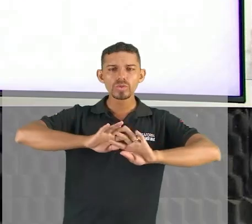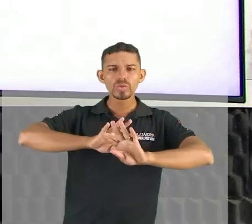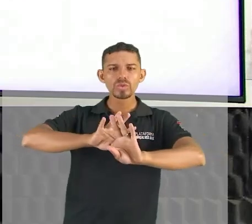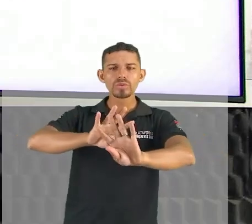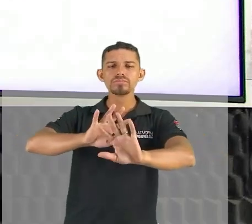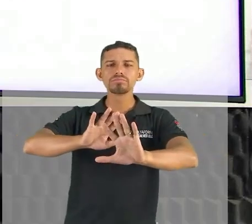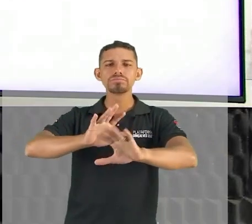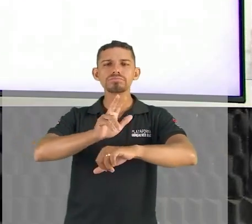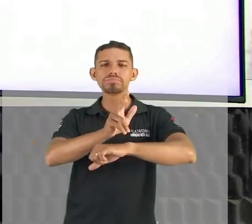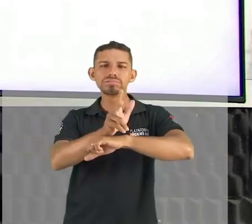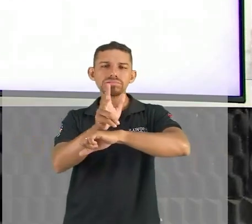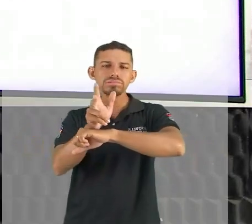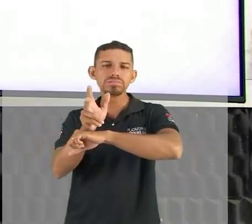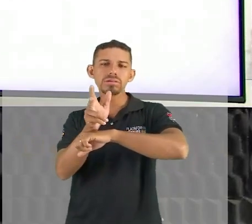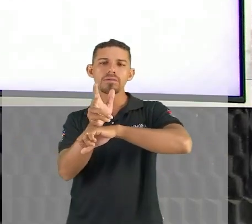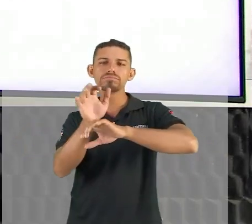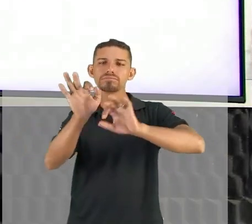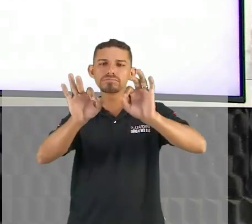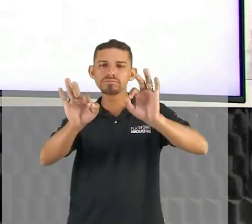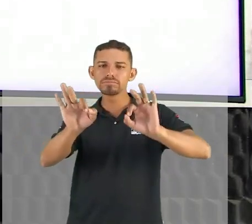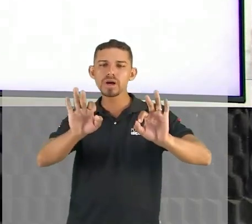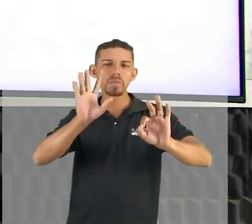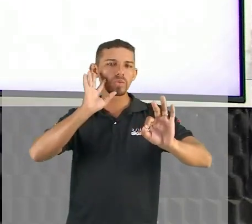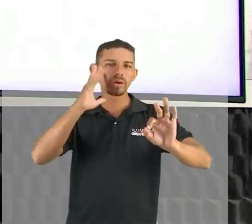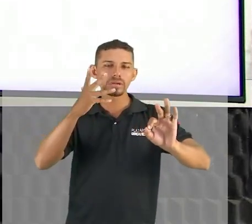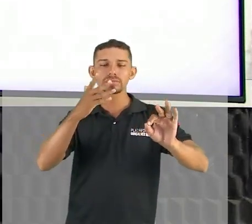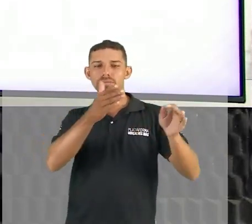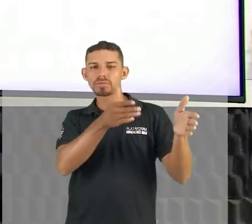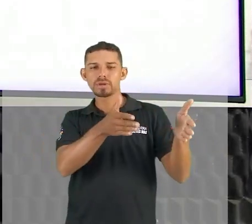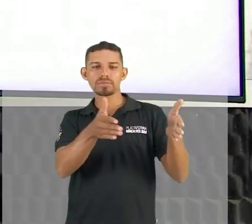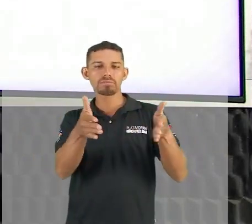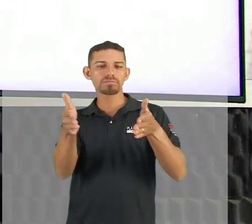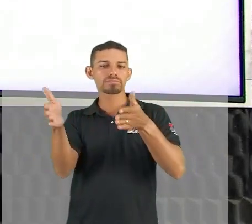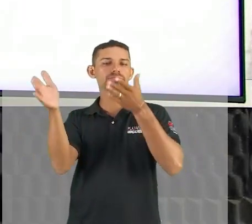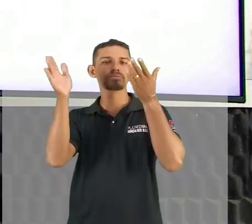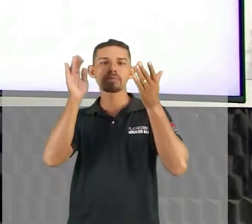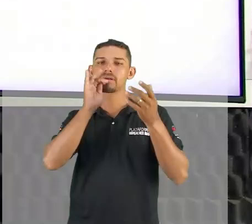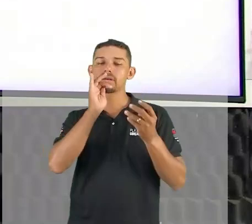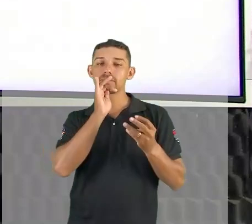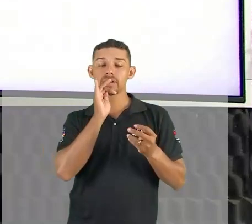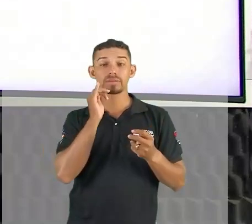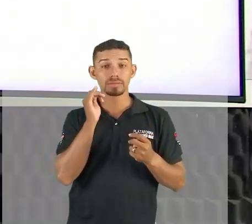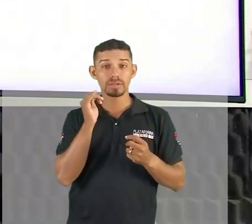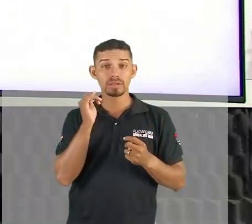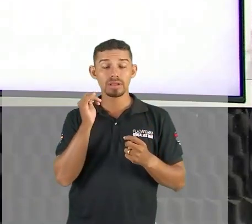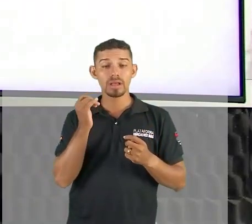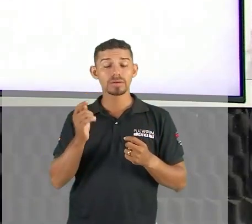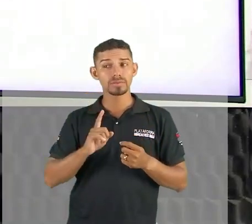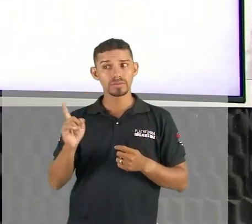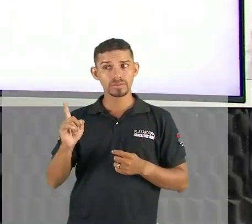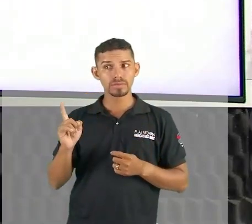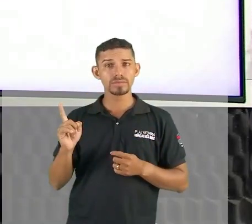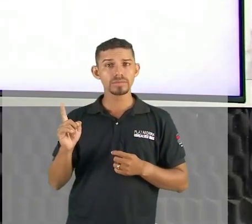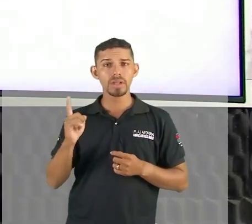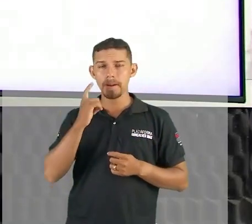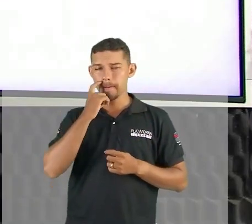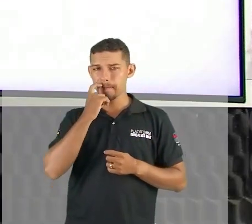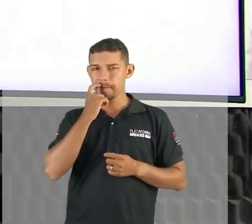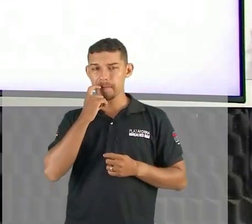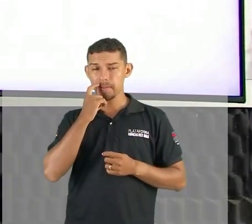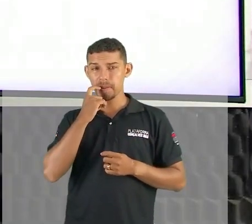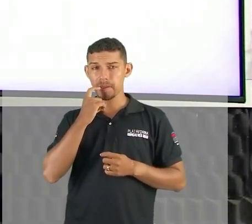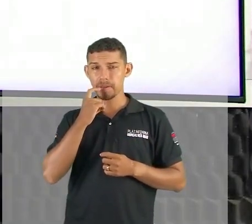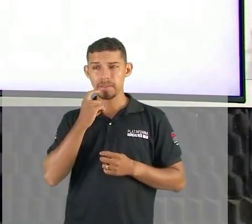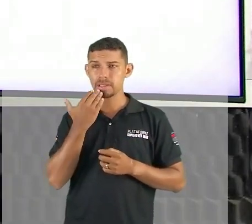que vai gerenciar também esse processo. Né? Você teve, por exemplo, os caras pintadas lá com o impeachment de Collor,